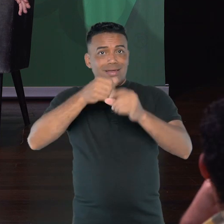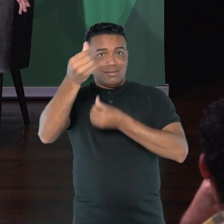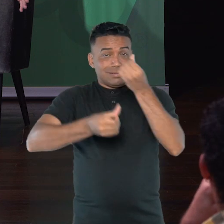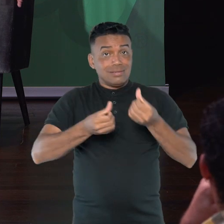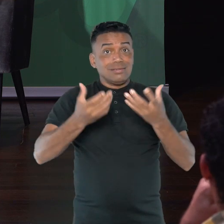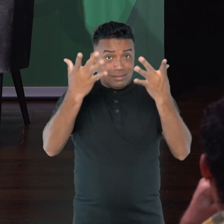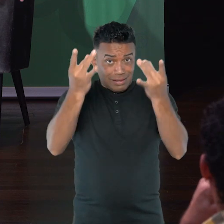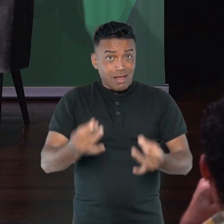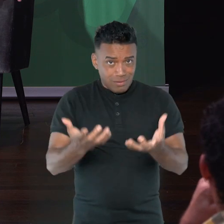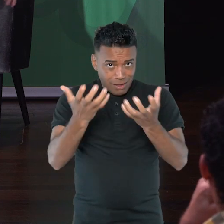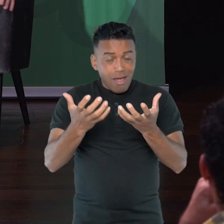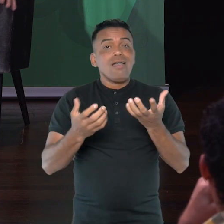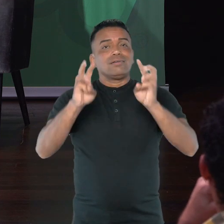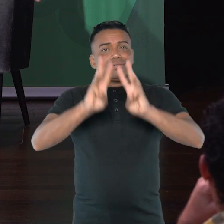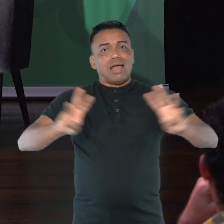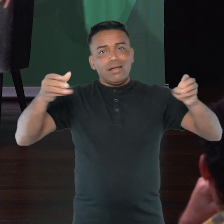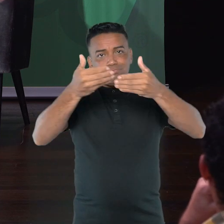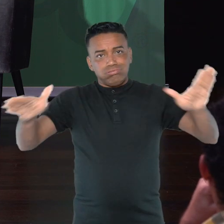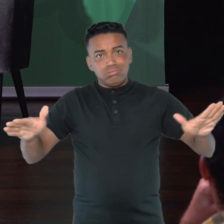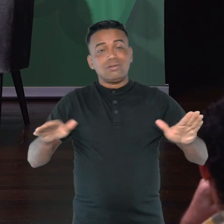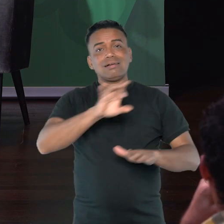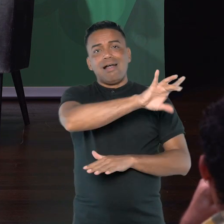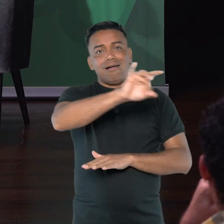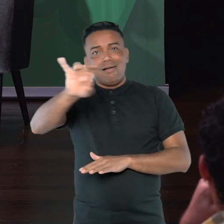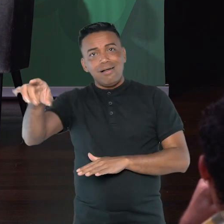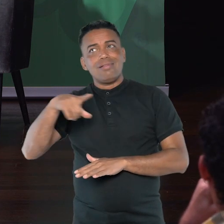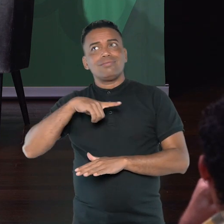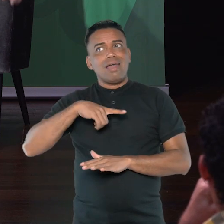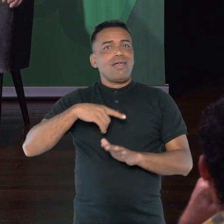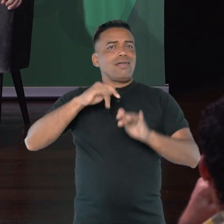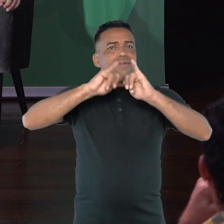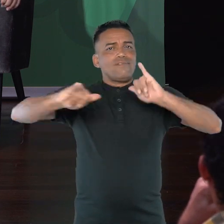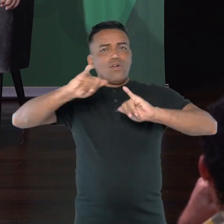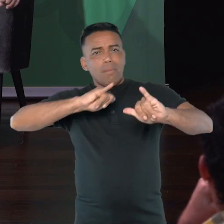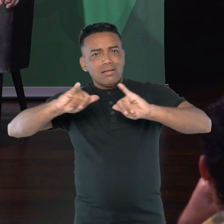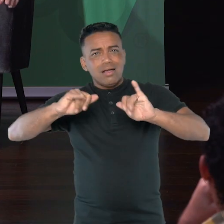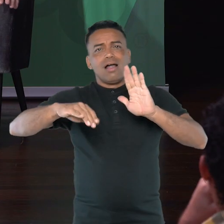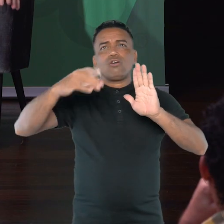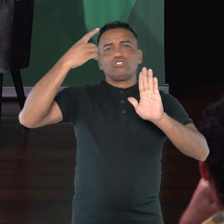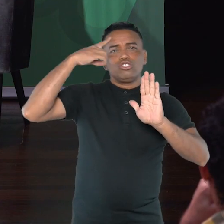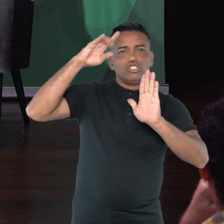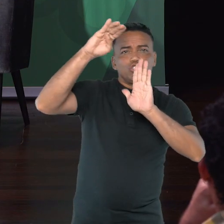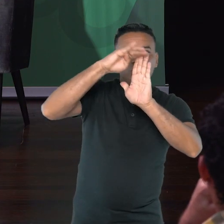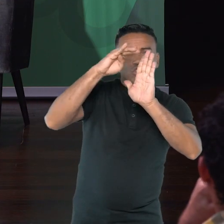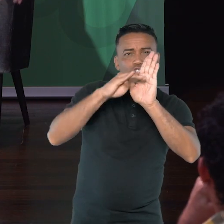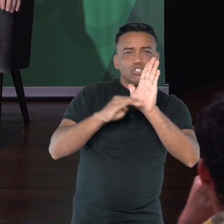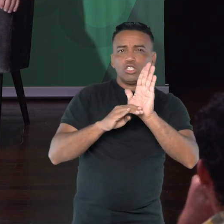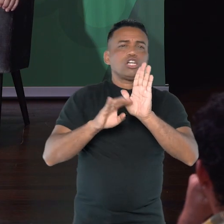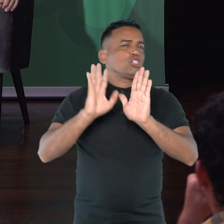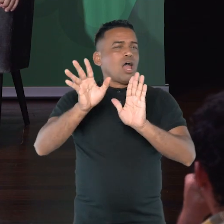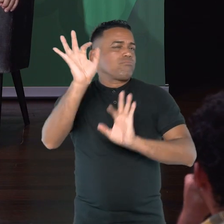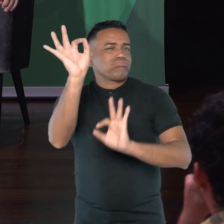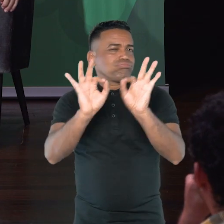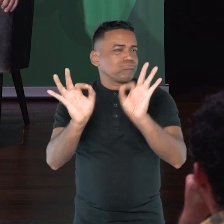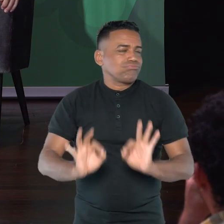saber mais detalhes, é só abrir o site de cada um deles. Lá tem uma informação mínima sobre data e já alguma coisa que a gente